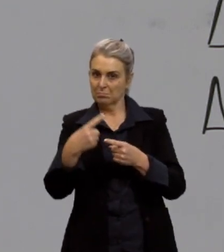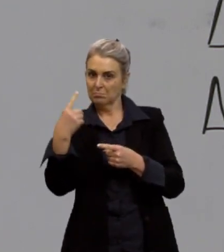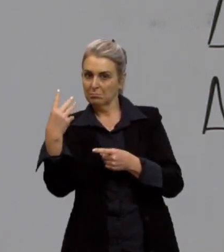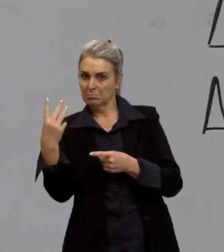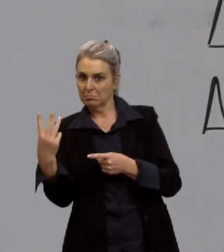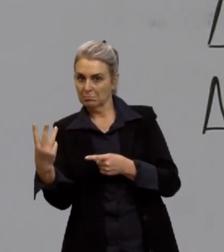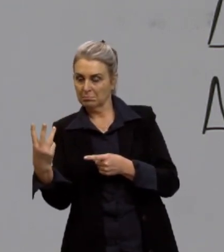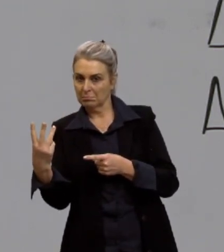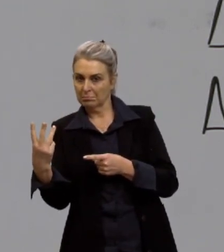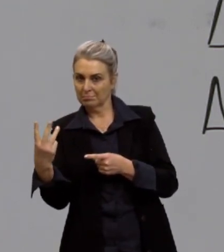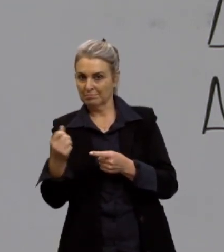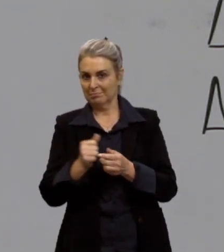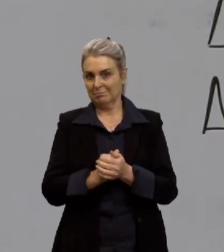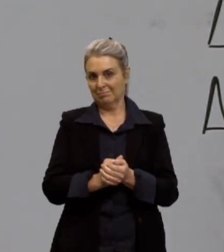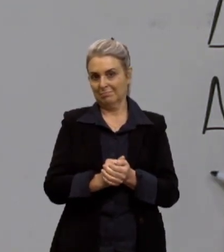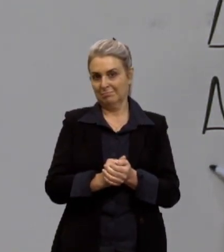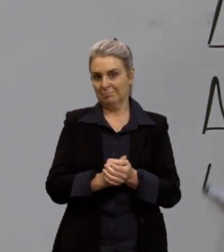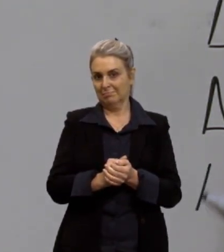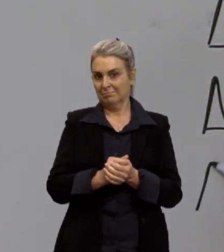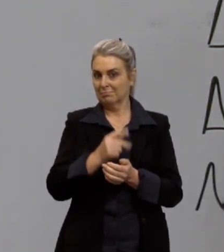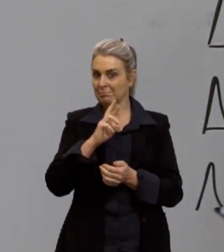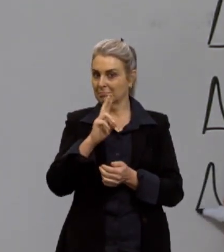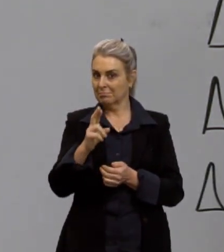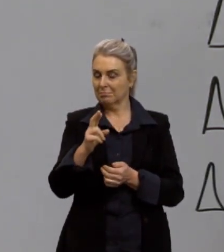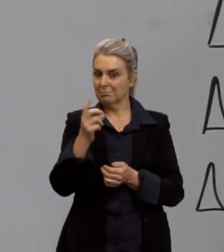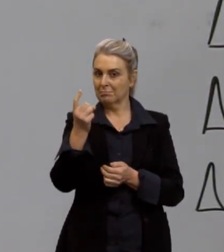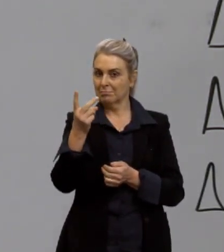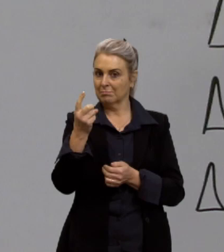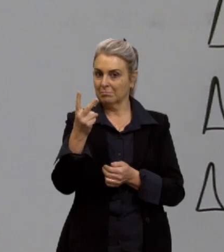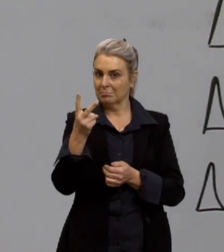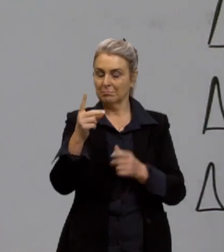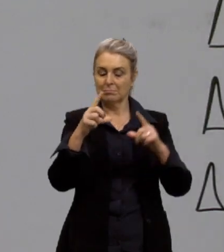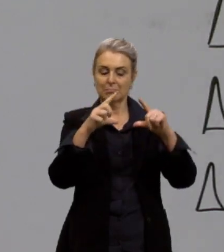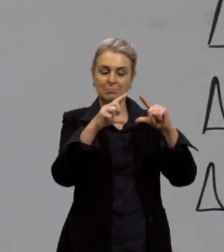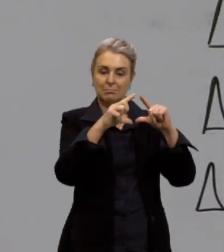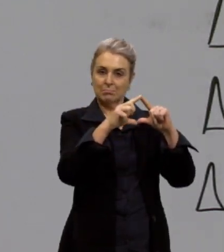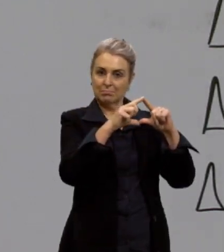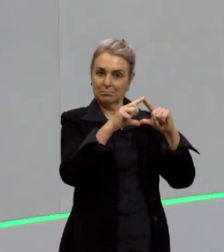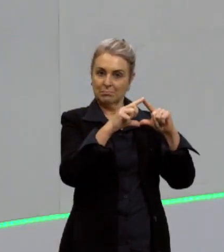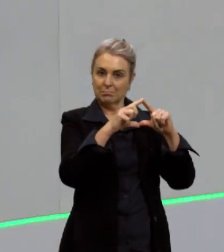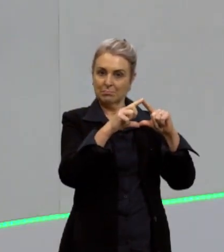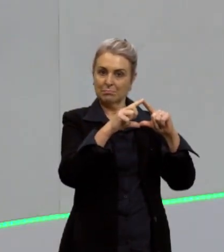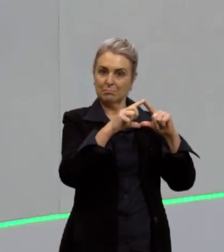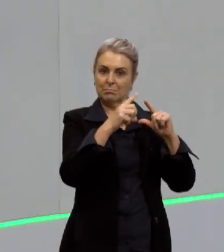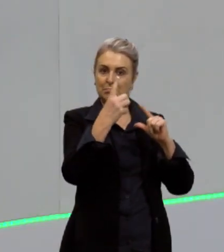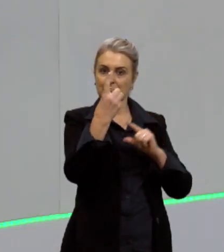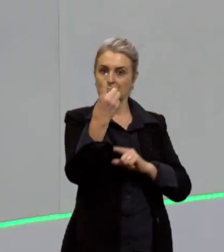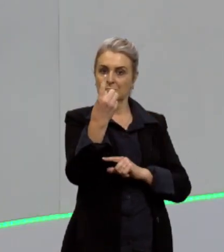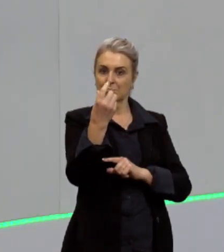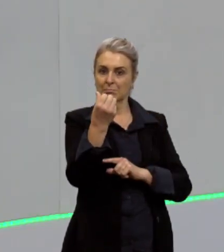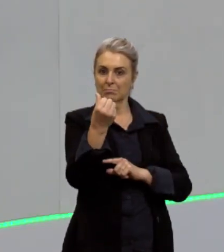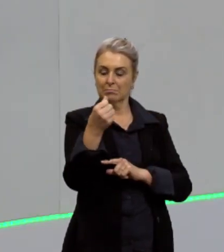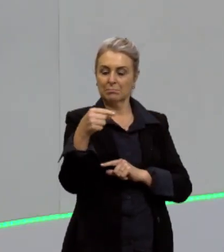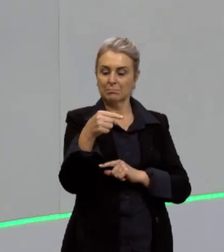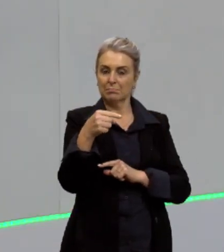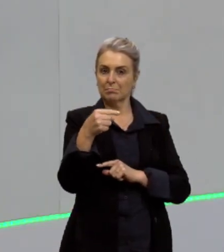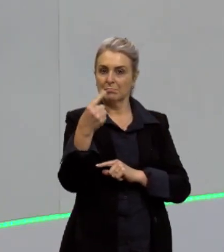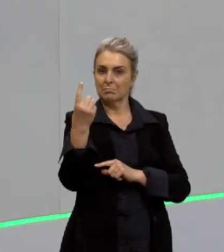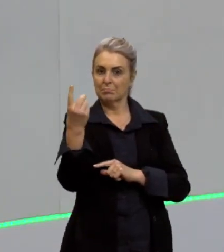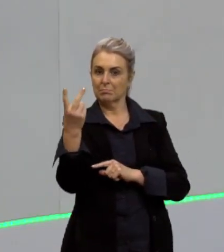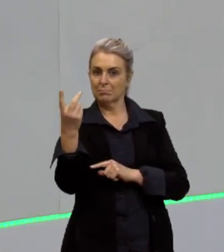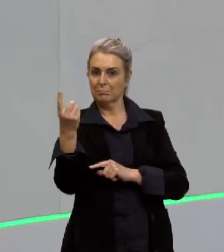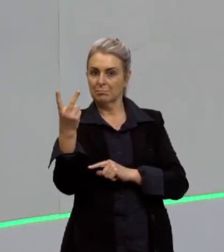12, certo? Então, esse delta será 16 menos 12,